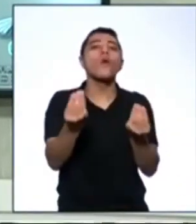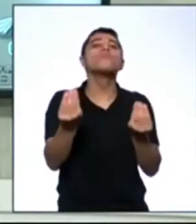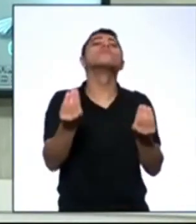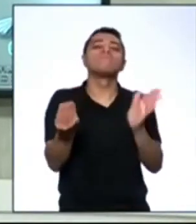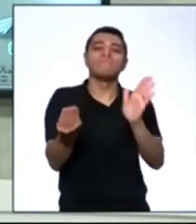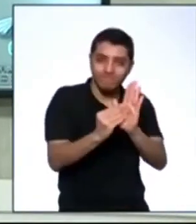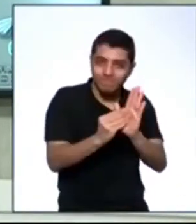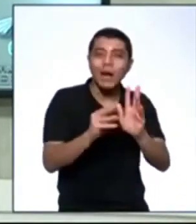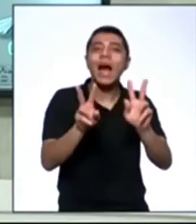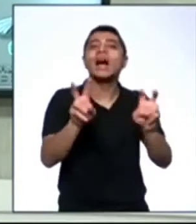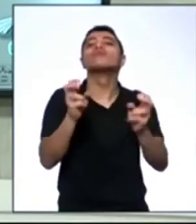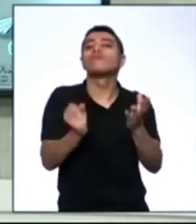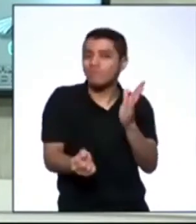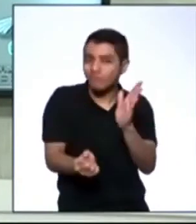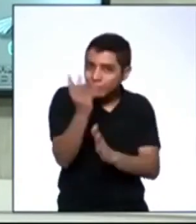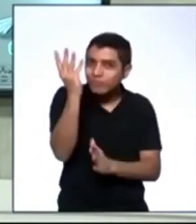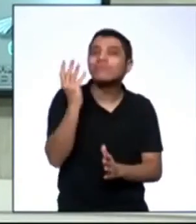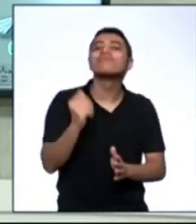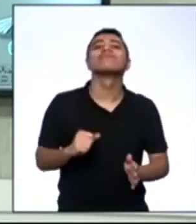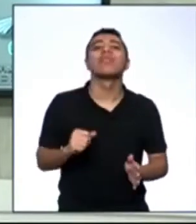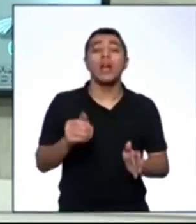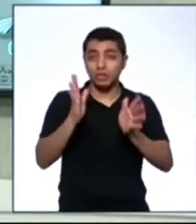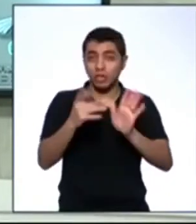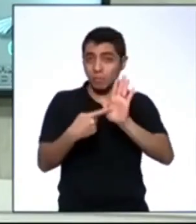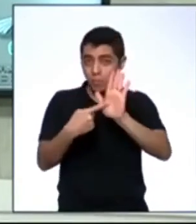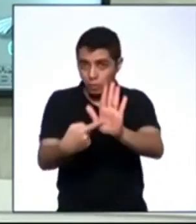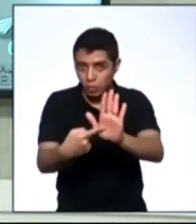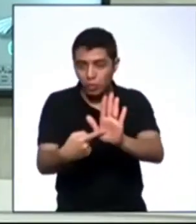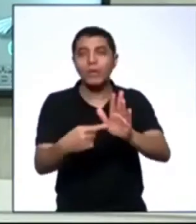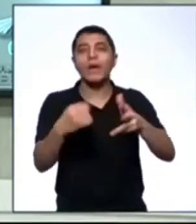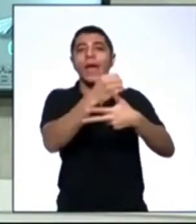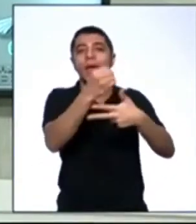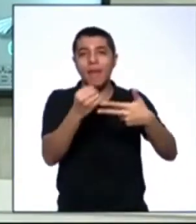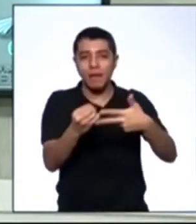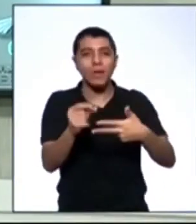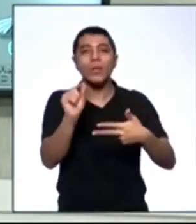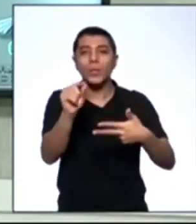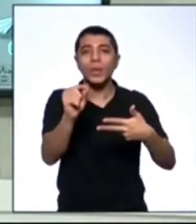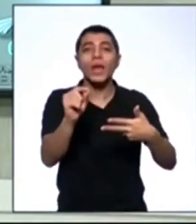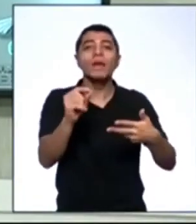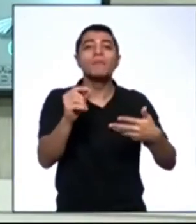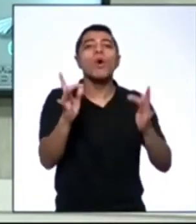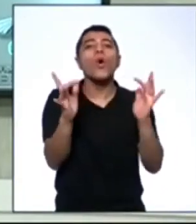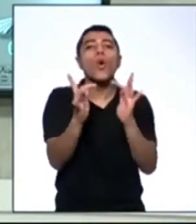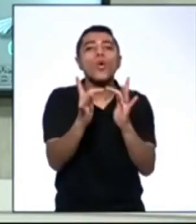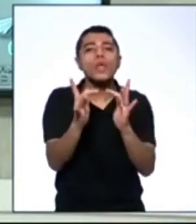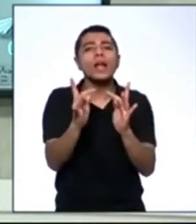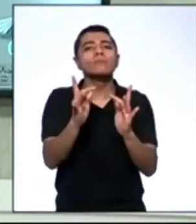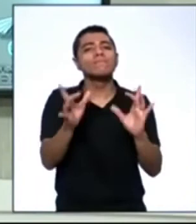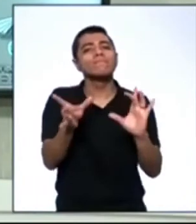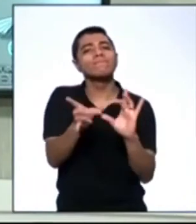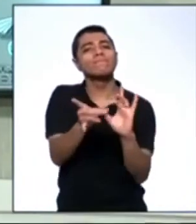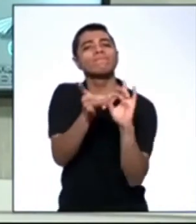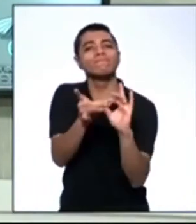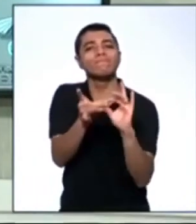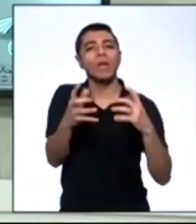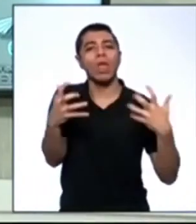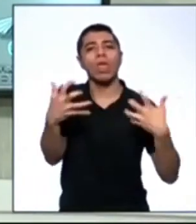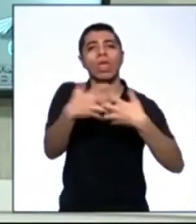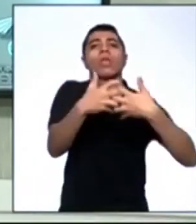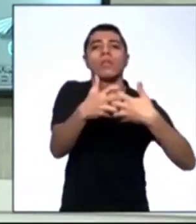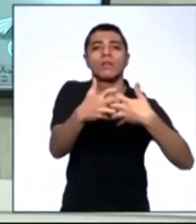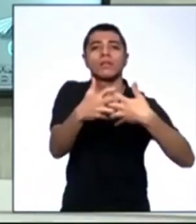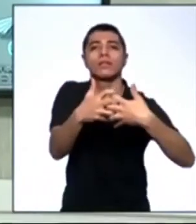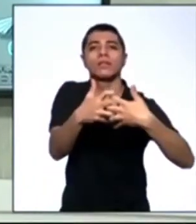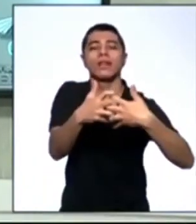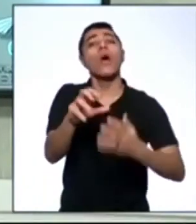veio exercícios de engrenagem por contato direto, como a primeira figura, e também já veio engrenagens por contato